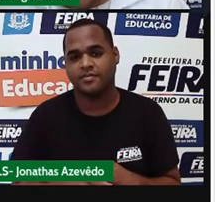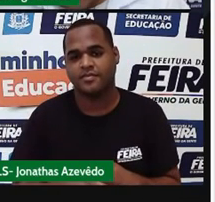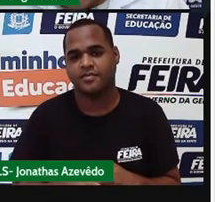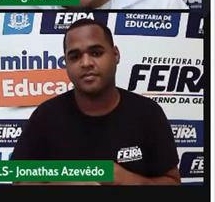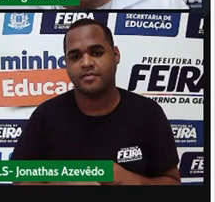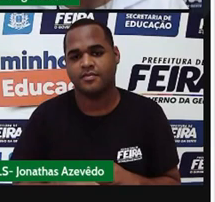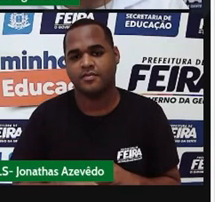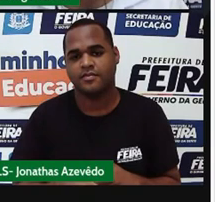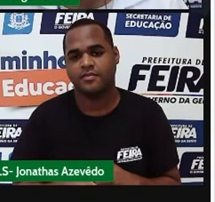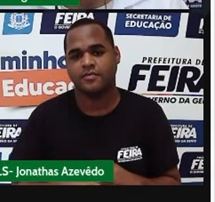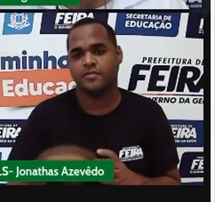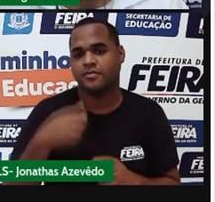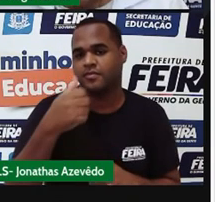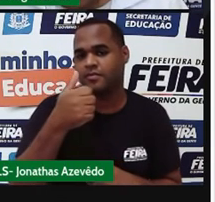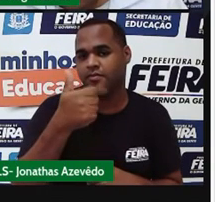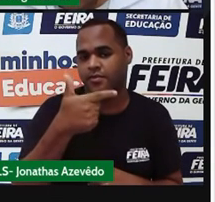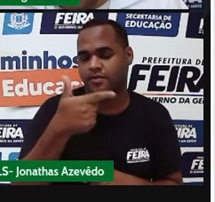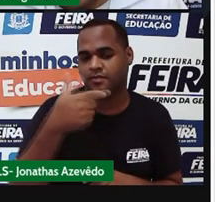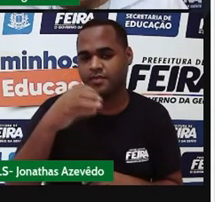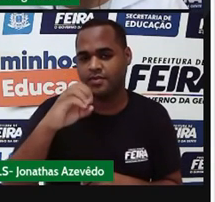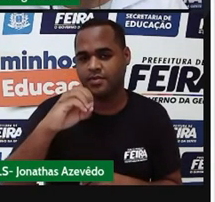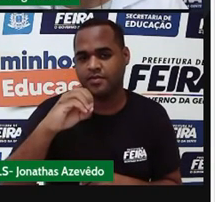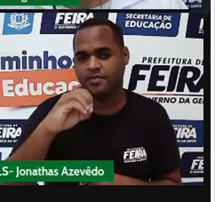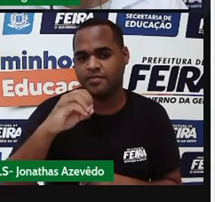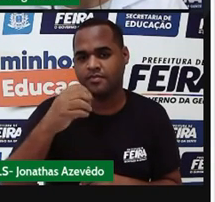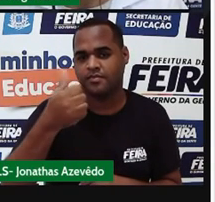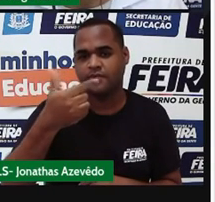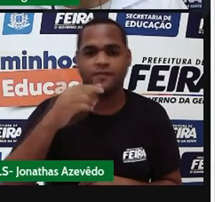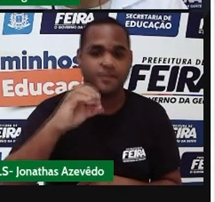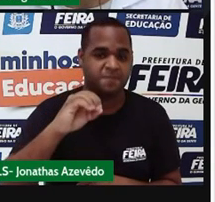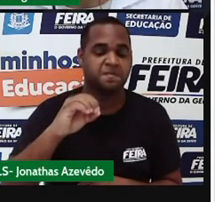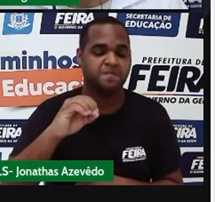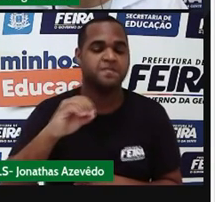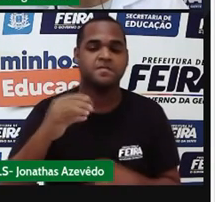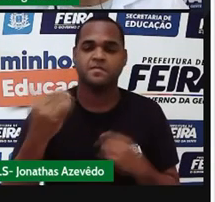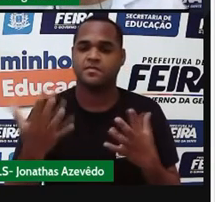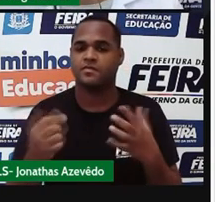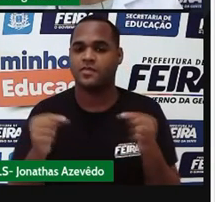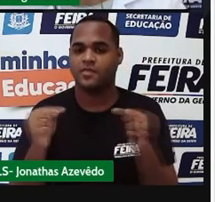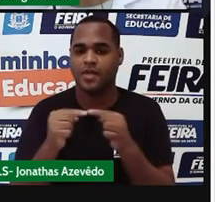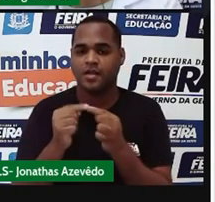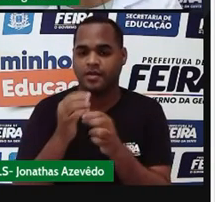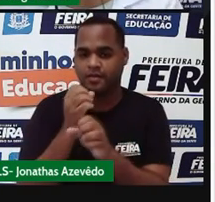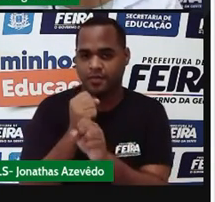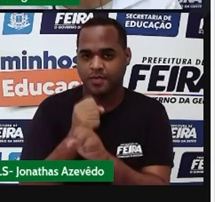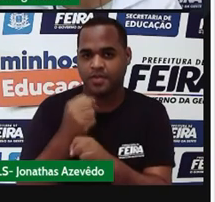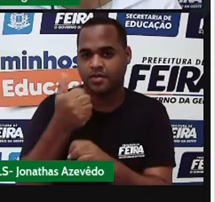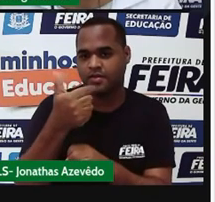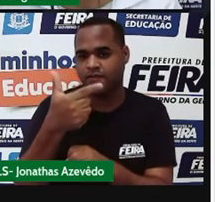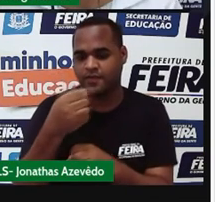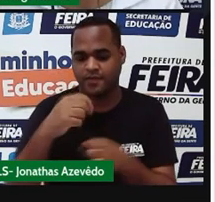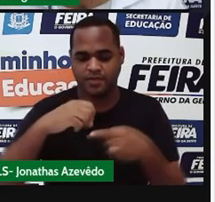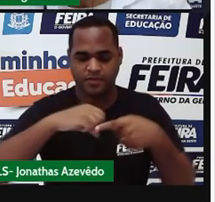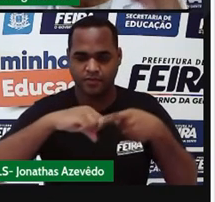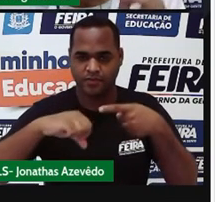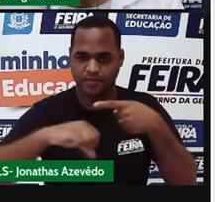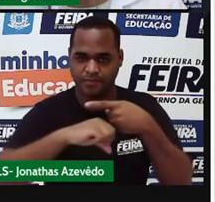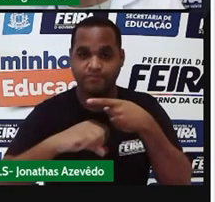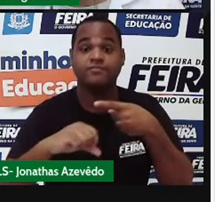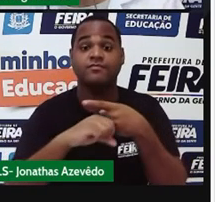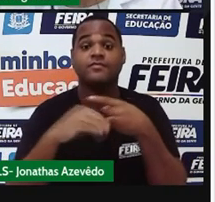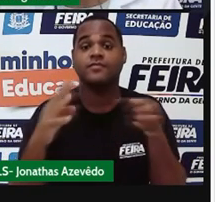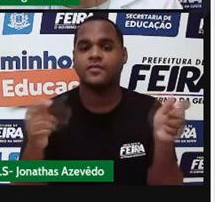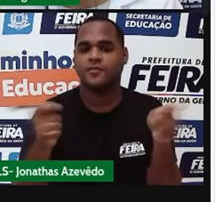resultado 121 - 1 é 120 então a fração 120/99 a vos